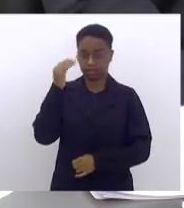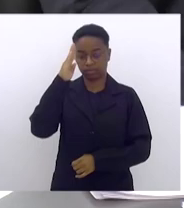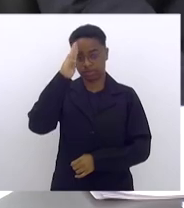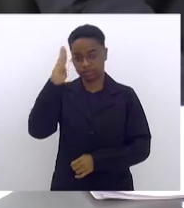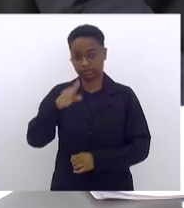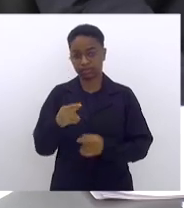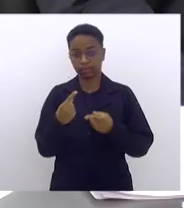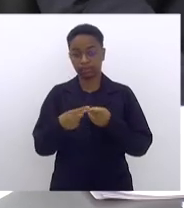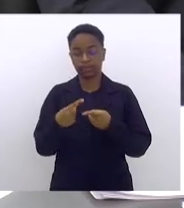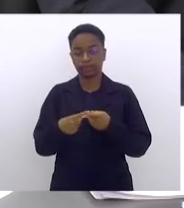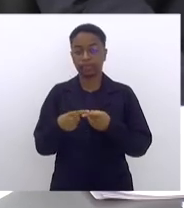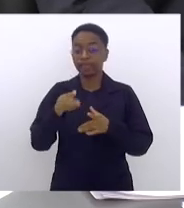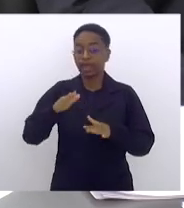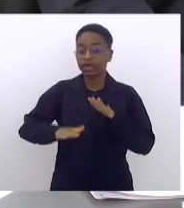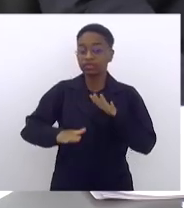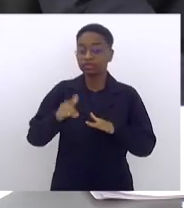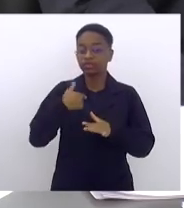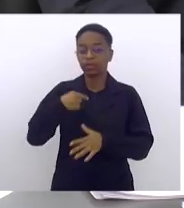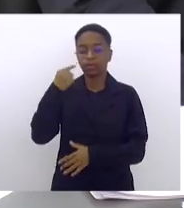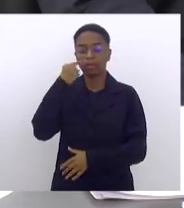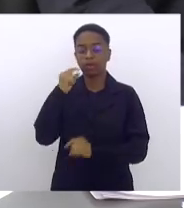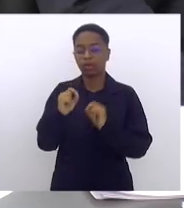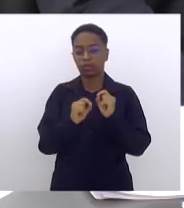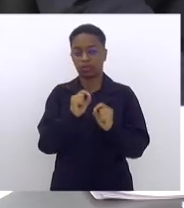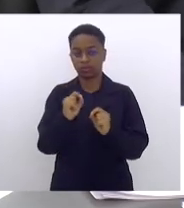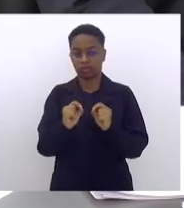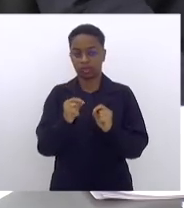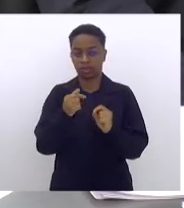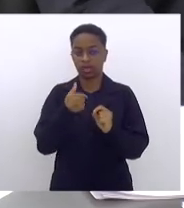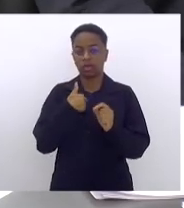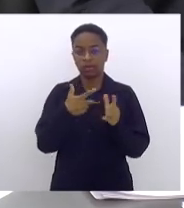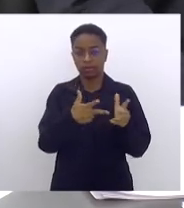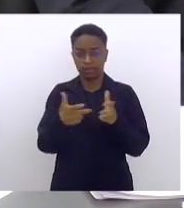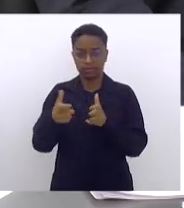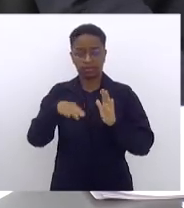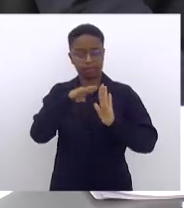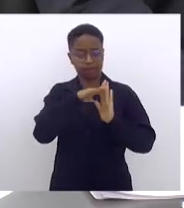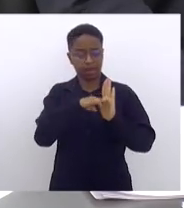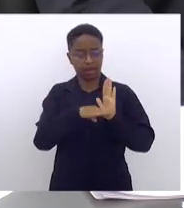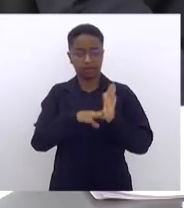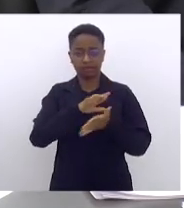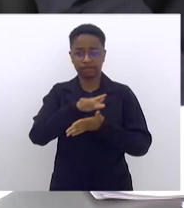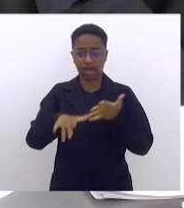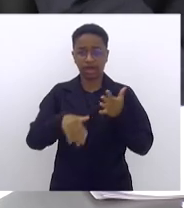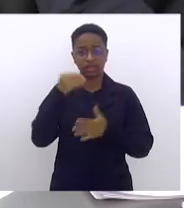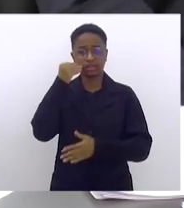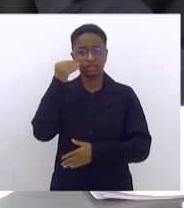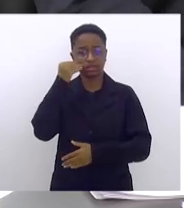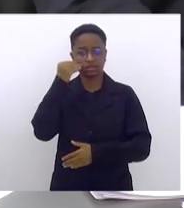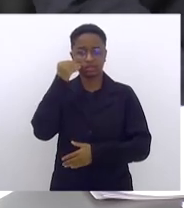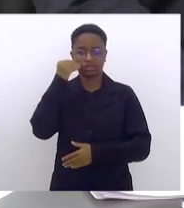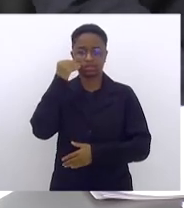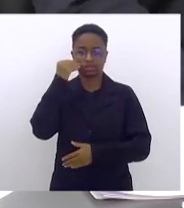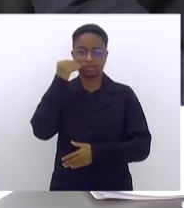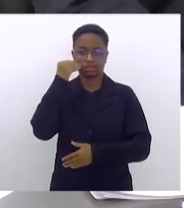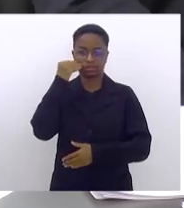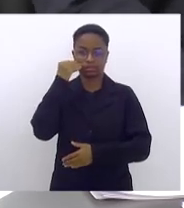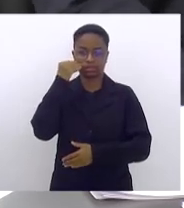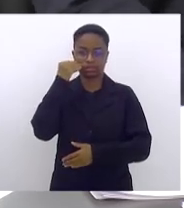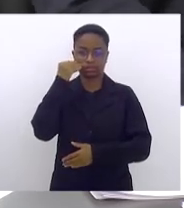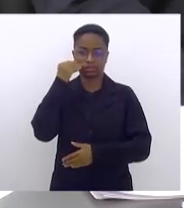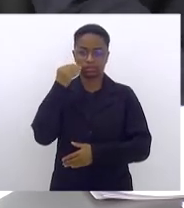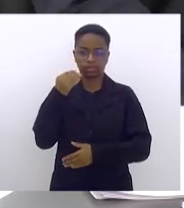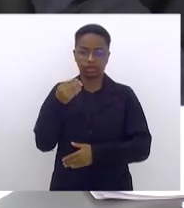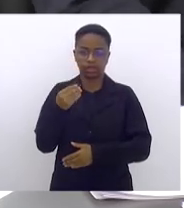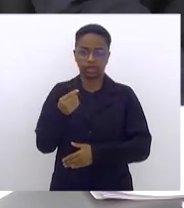muitas das vezes, me pergunto é que eu vejo muitas pautas querendo incluir na